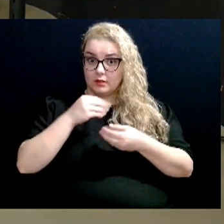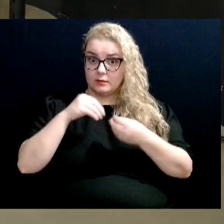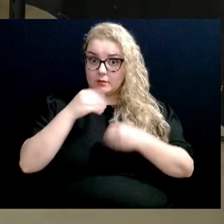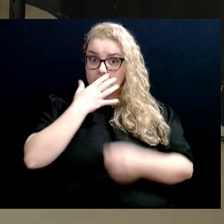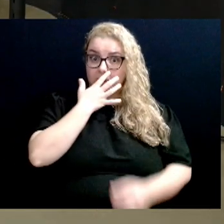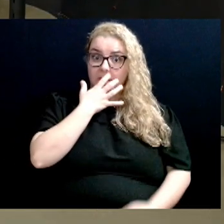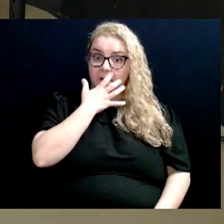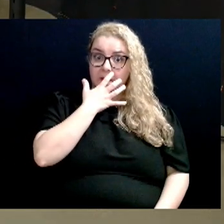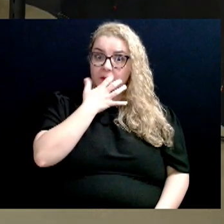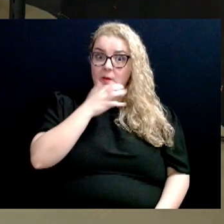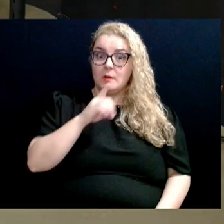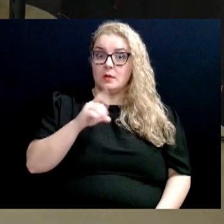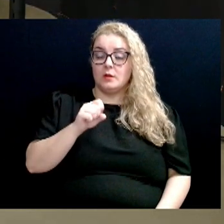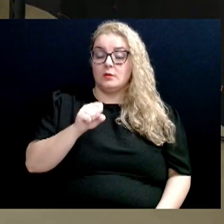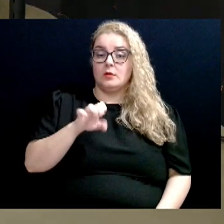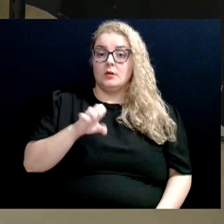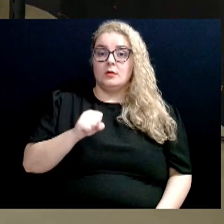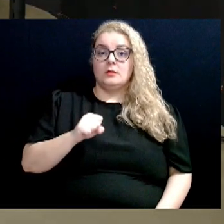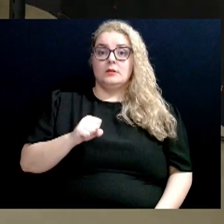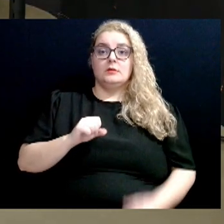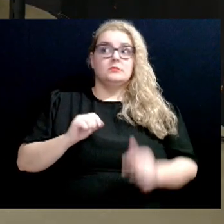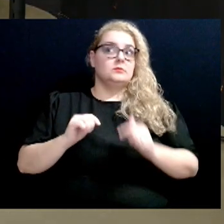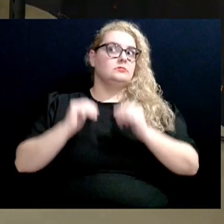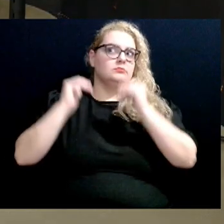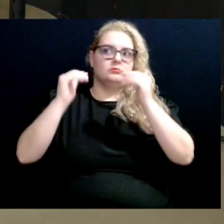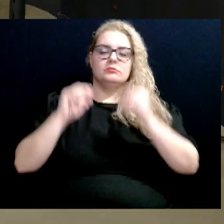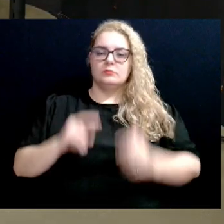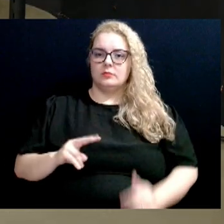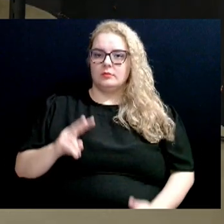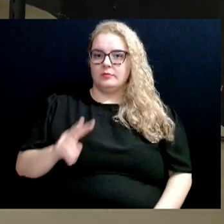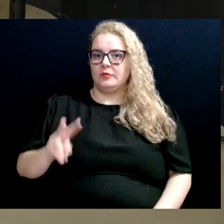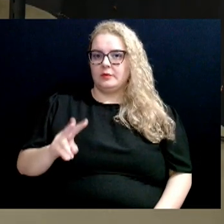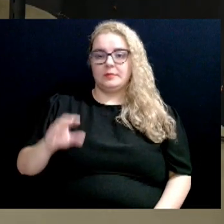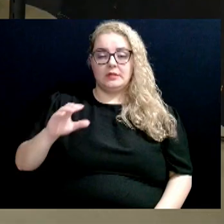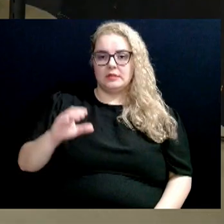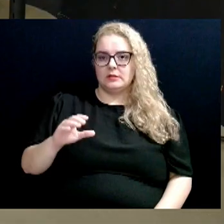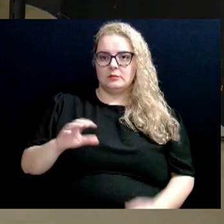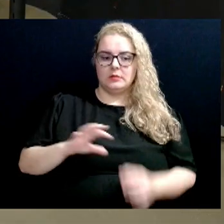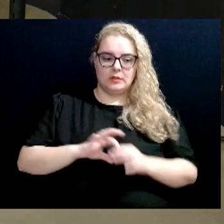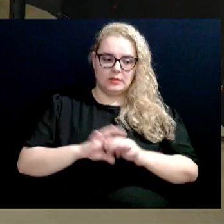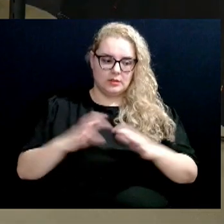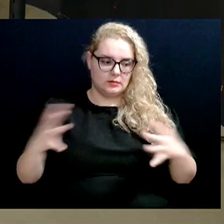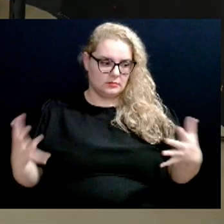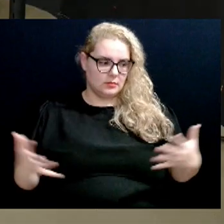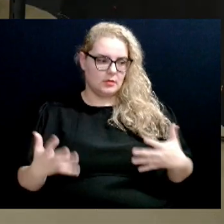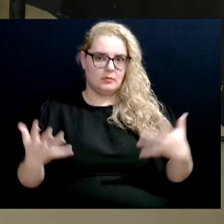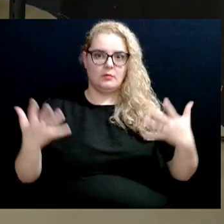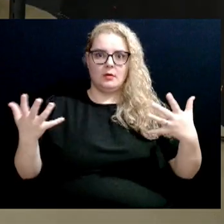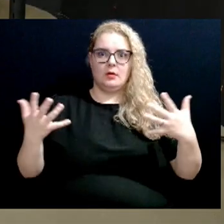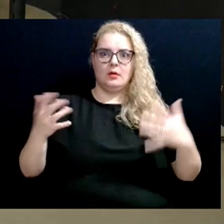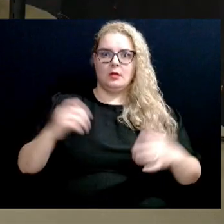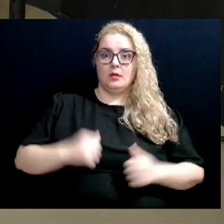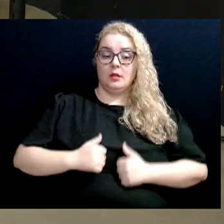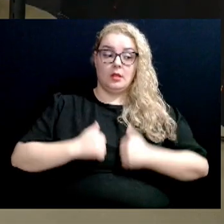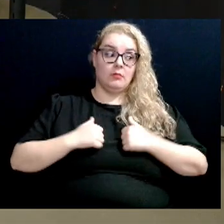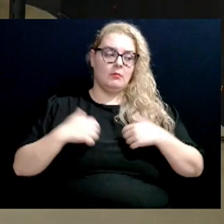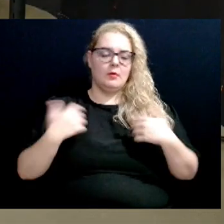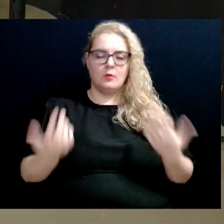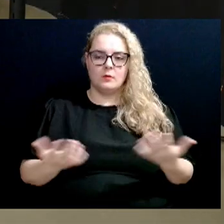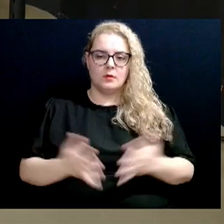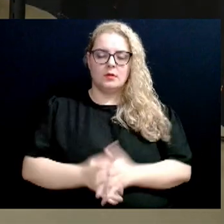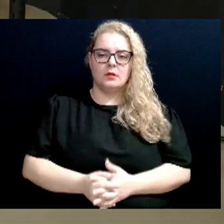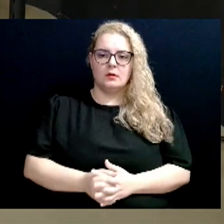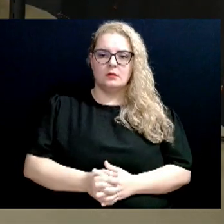de vitamina C também, para poder, né, deixar o corpo imune, né, e tal. Quais